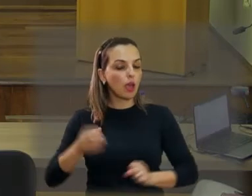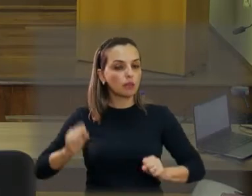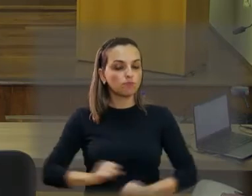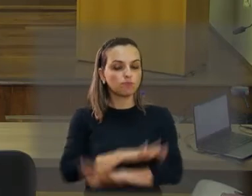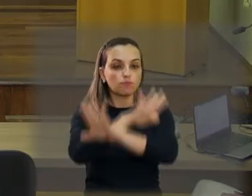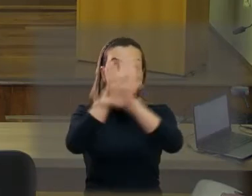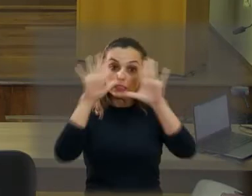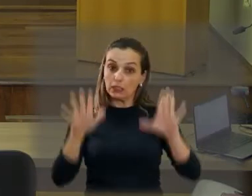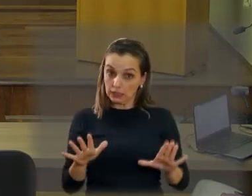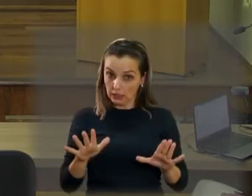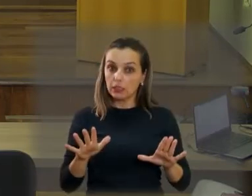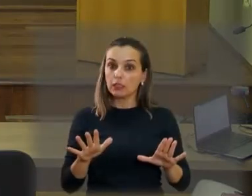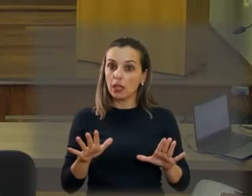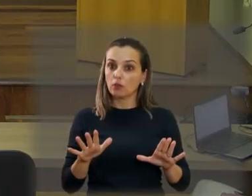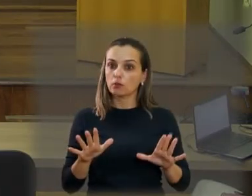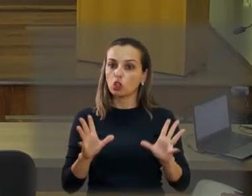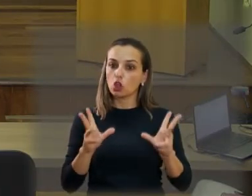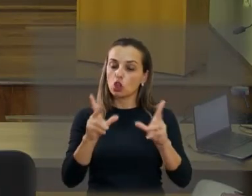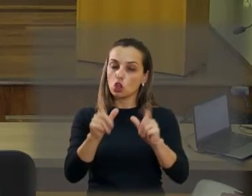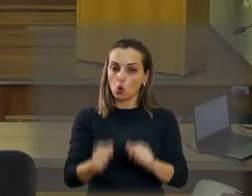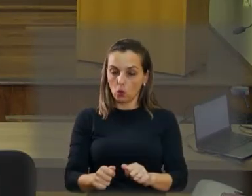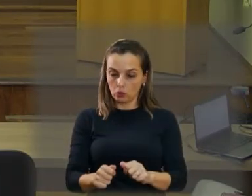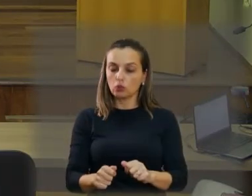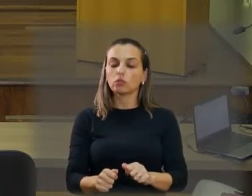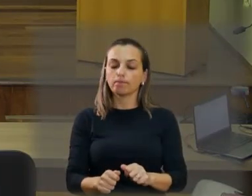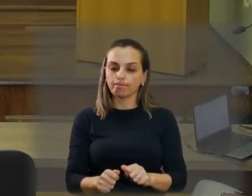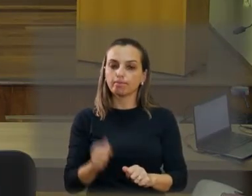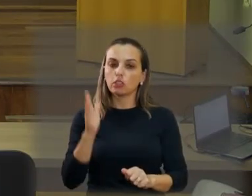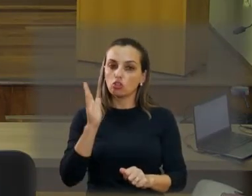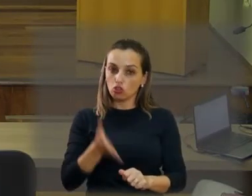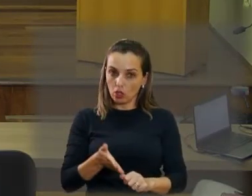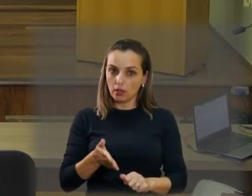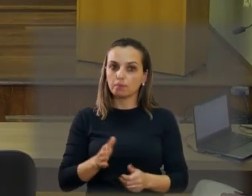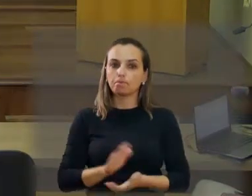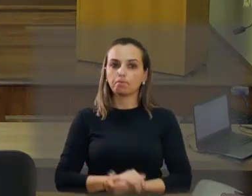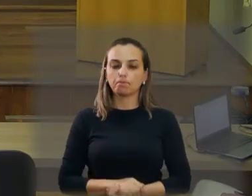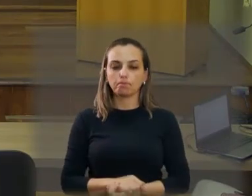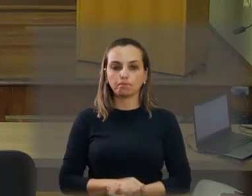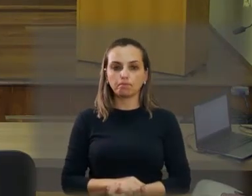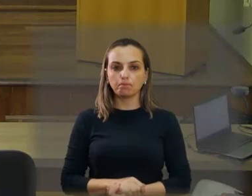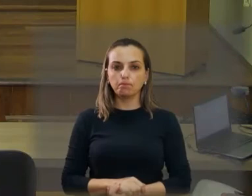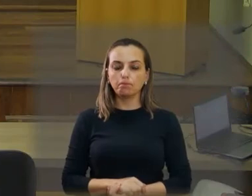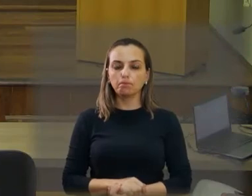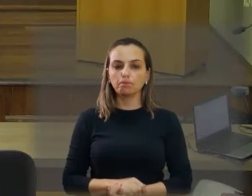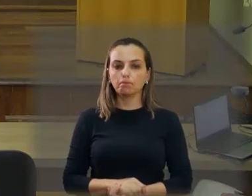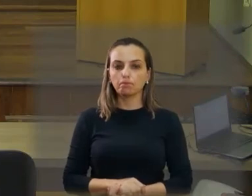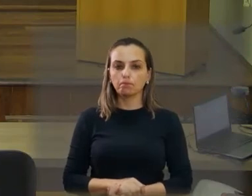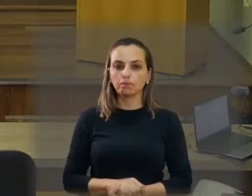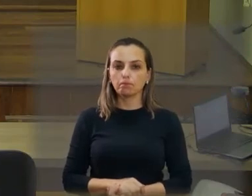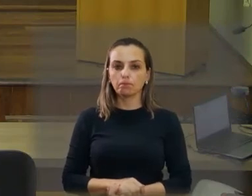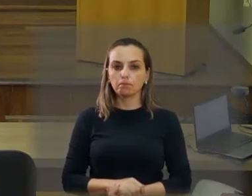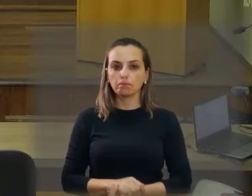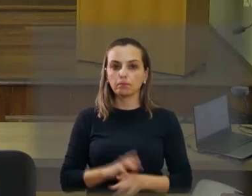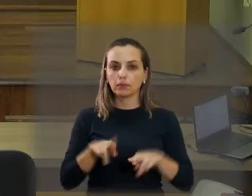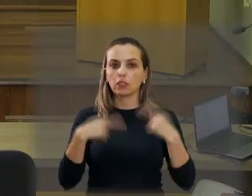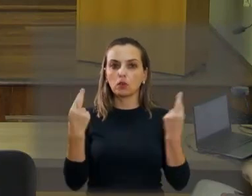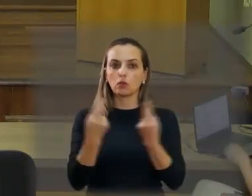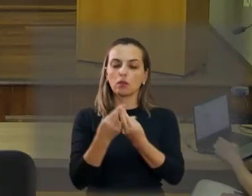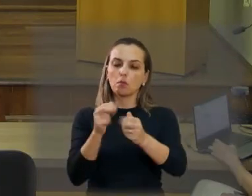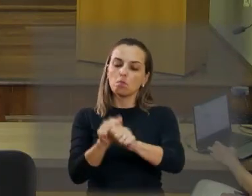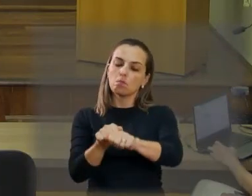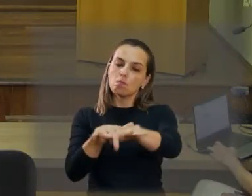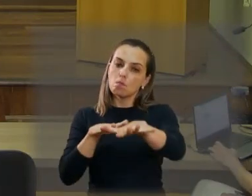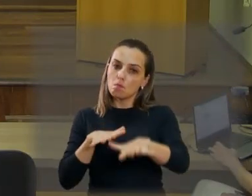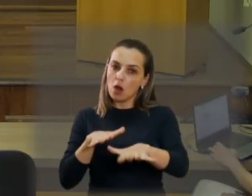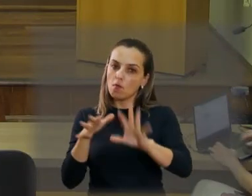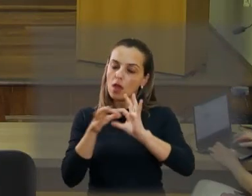também do coronel e do Ademir, bem como o doutor Marcos e o Haroldo que participaram. Essa audiência pública fica